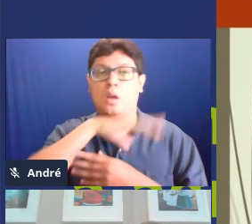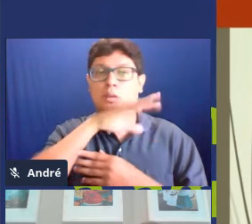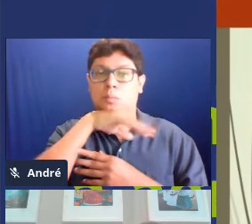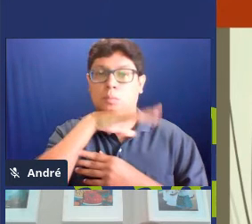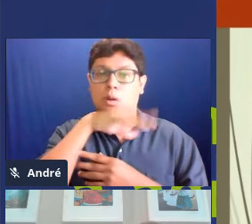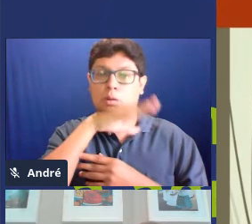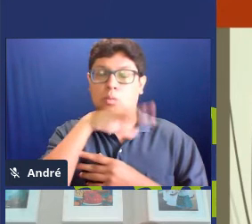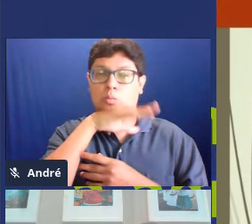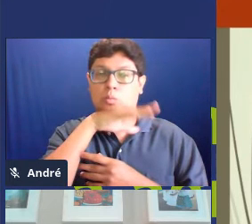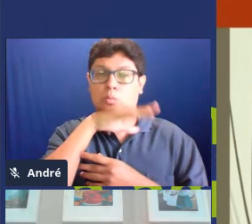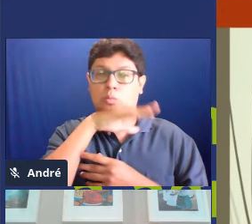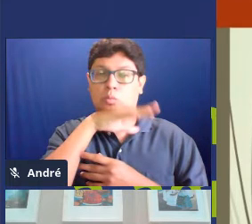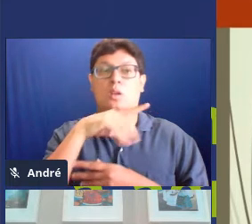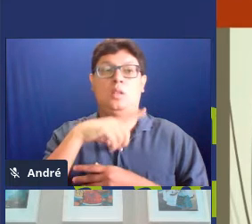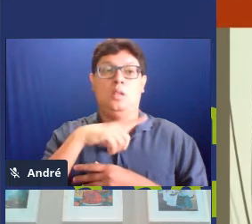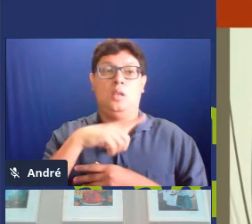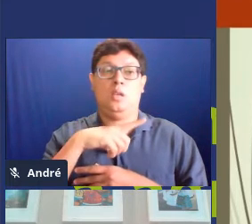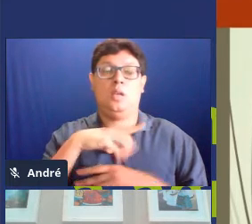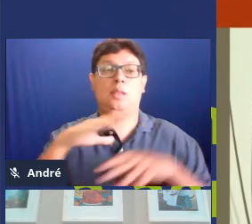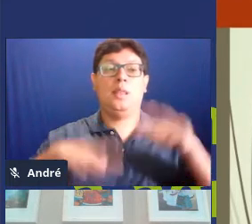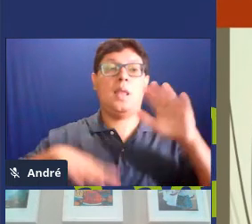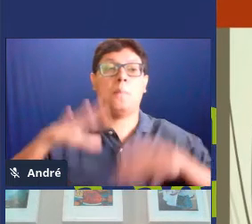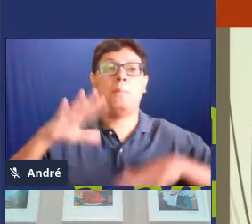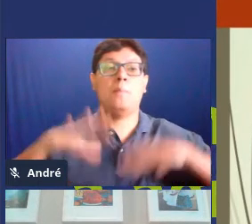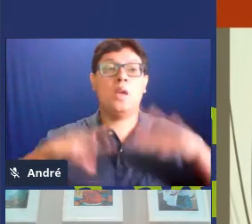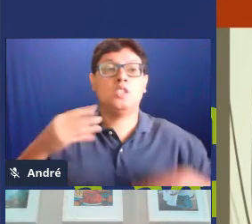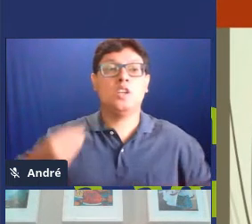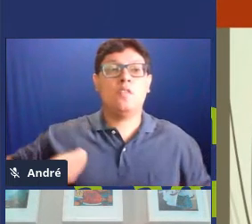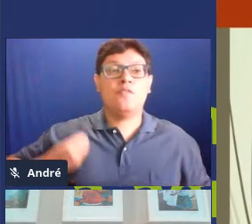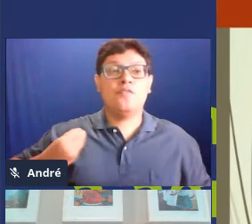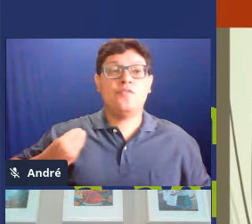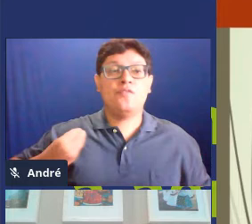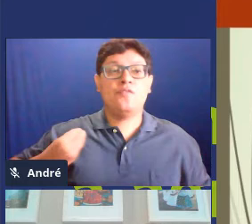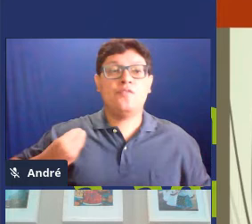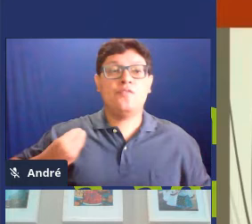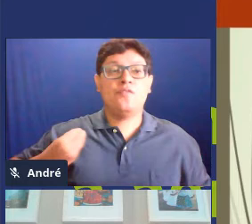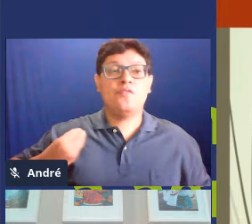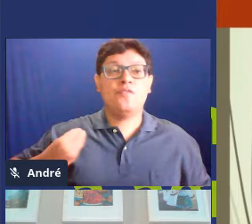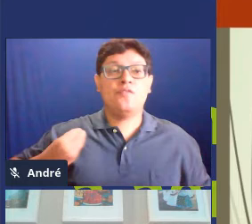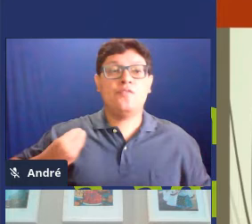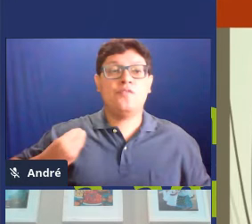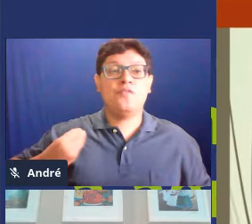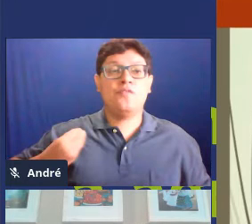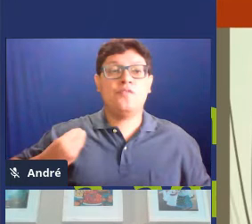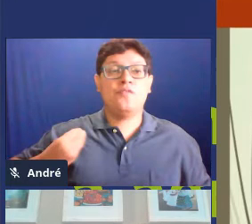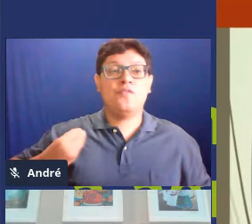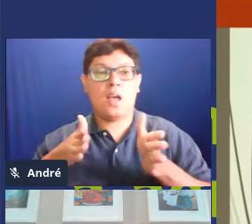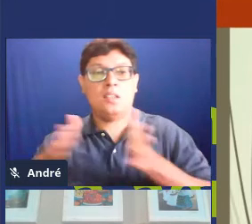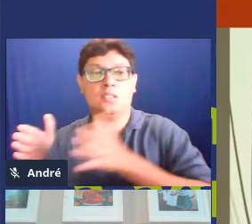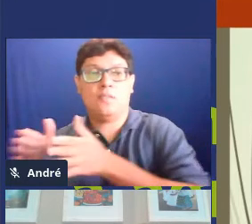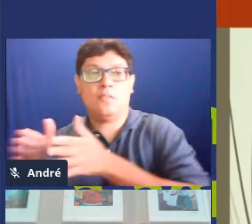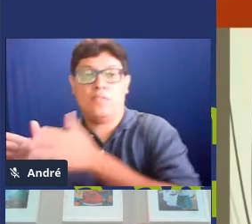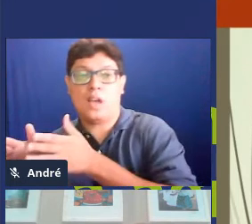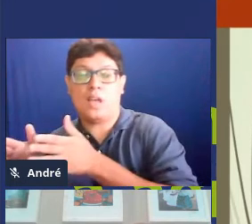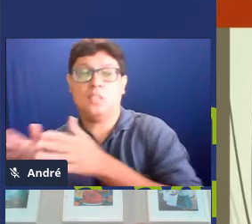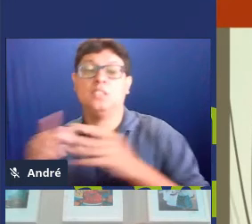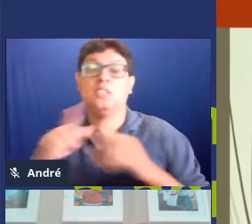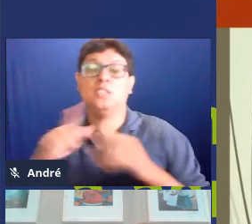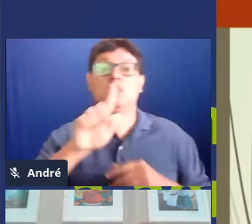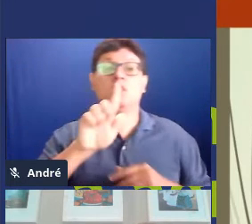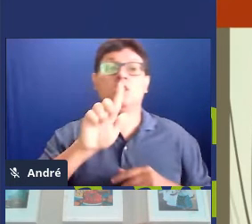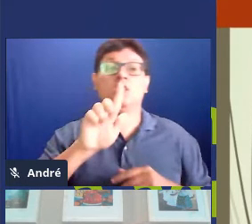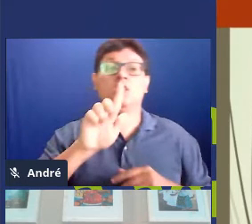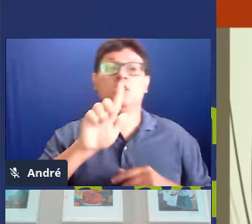seja, vão ter mecanismos de funcionamento diferentes de um estágio para o outro. E eu estou falando de uma mesma espécie na